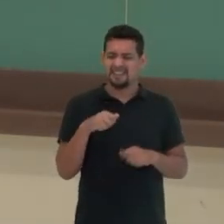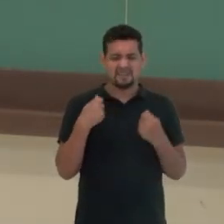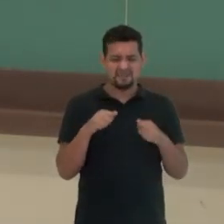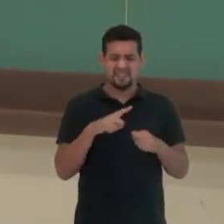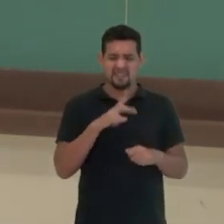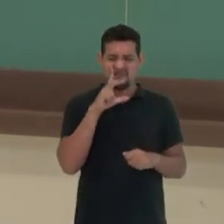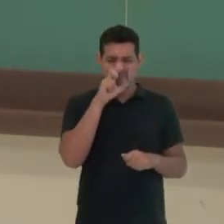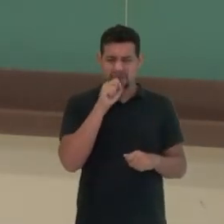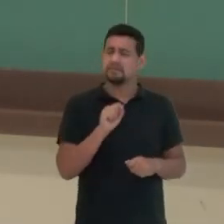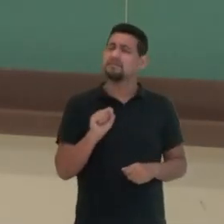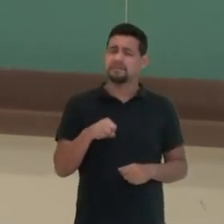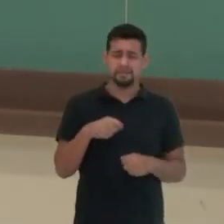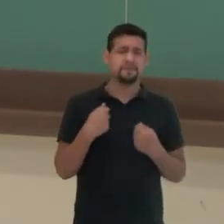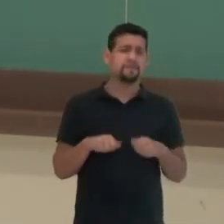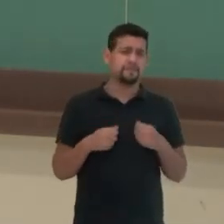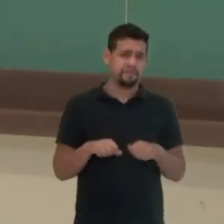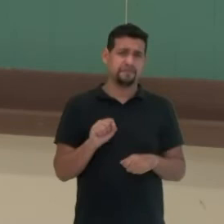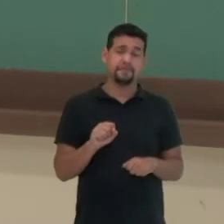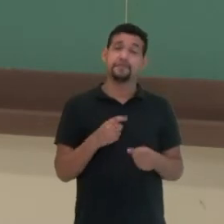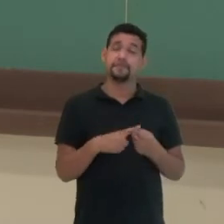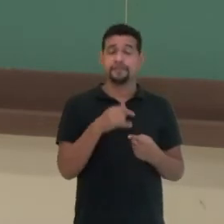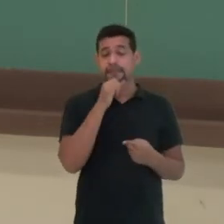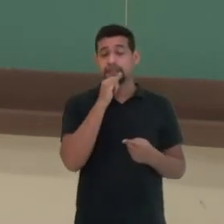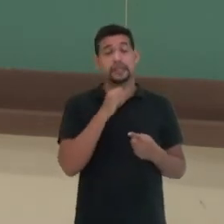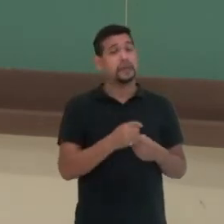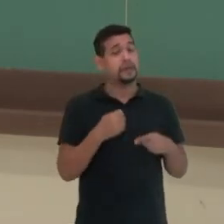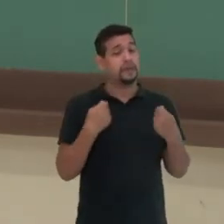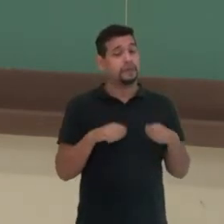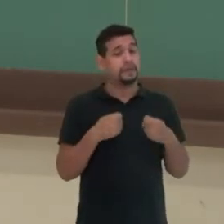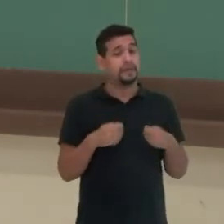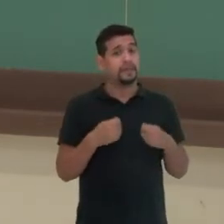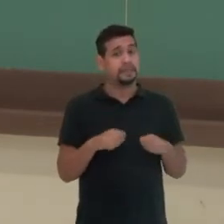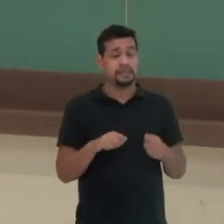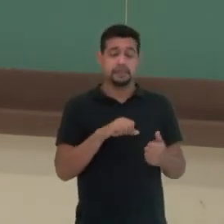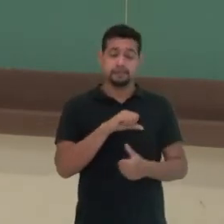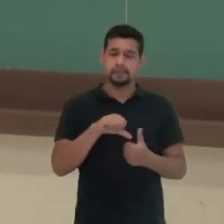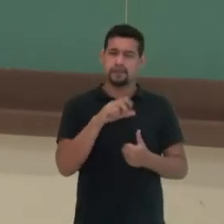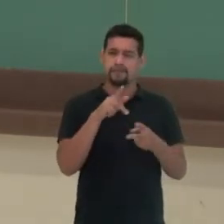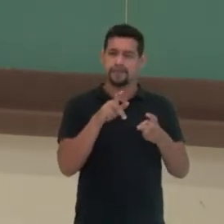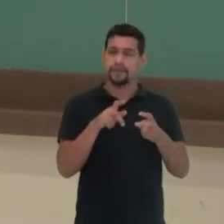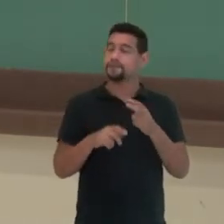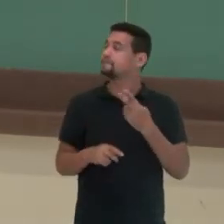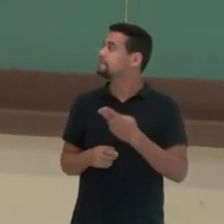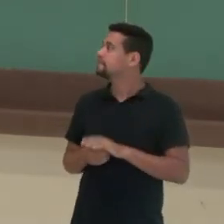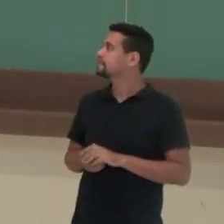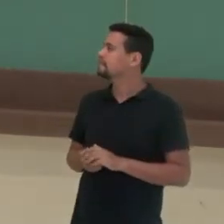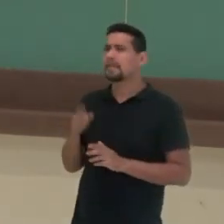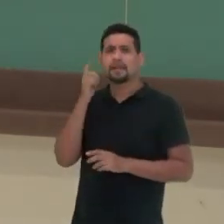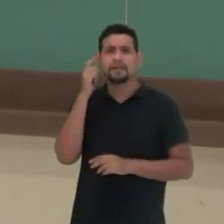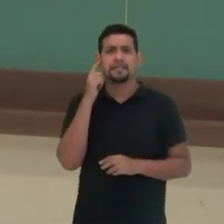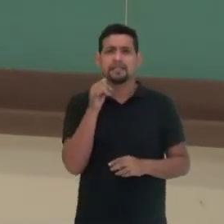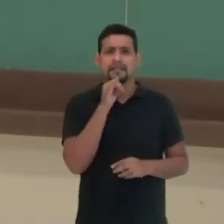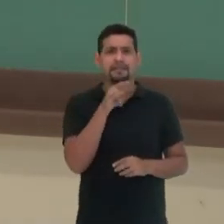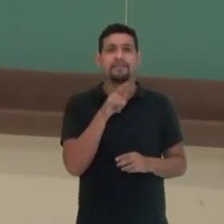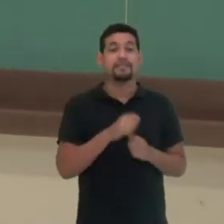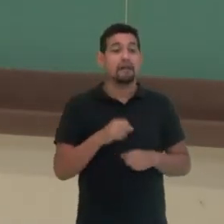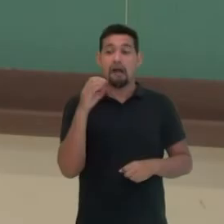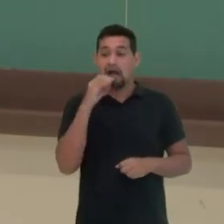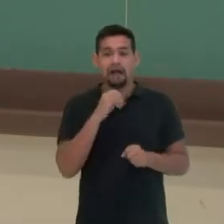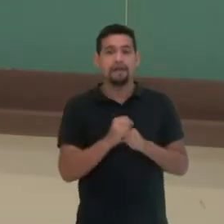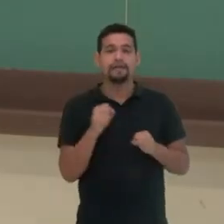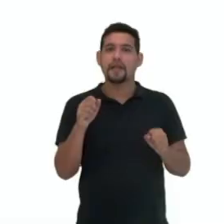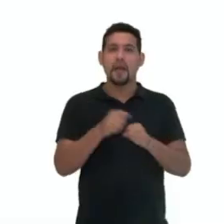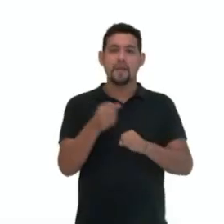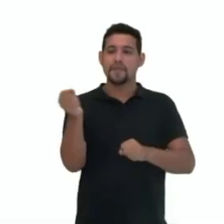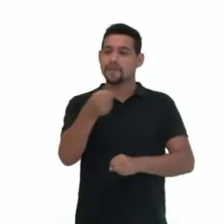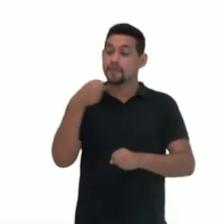uma força? Sim, exatamente. Então, precisa girar, confere aqui comigo, né? Imagina aí na tua porta, já estou até imaginando você correndo ali na